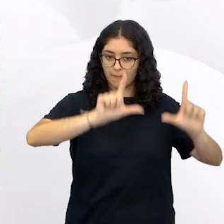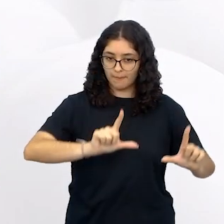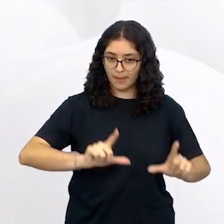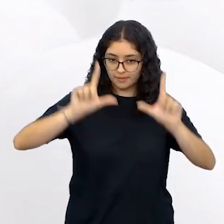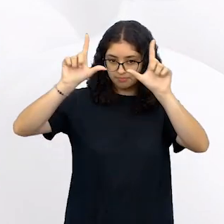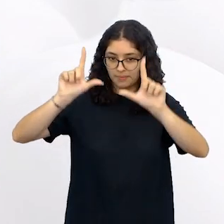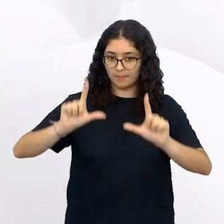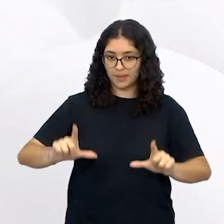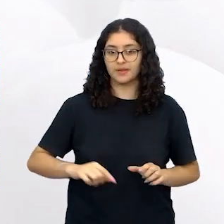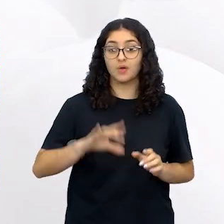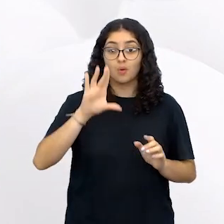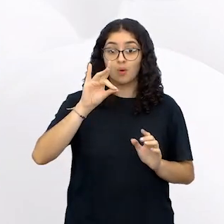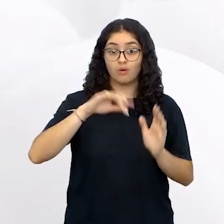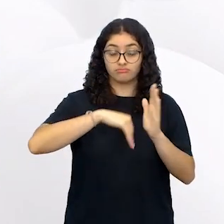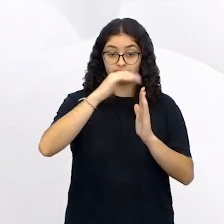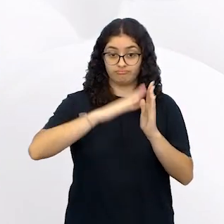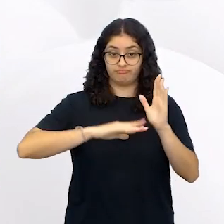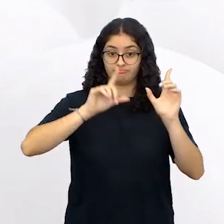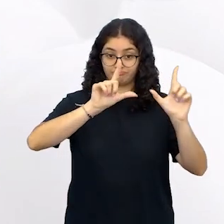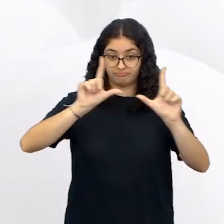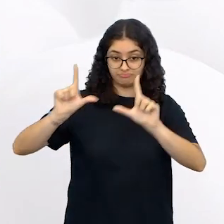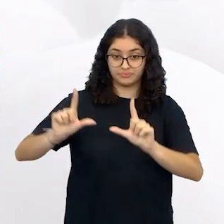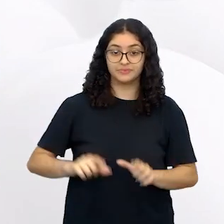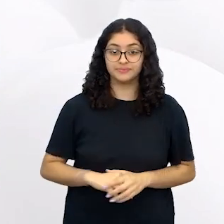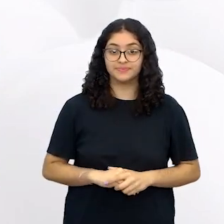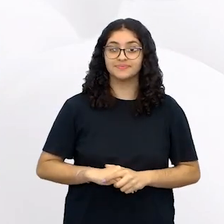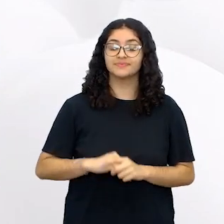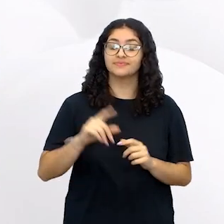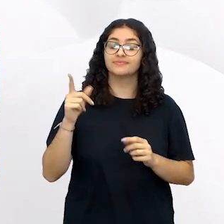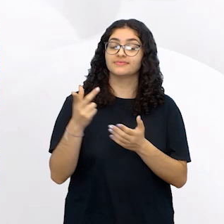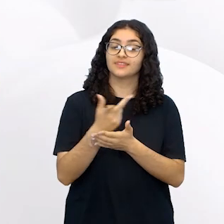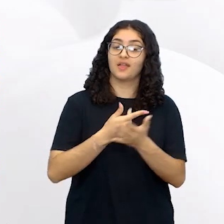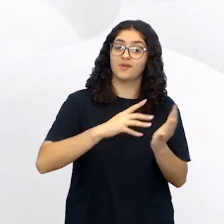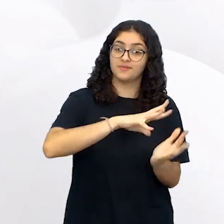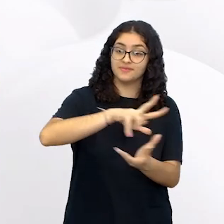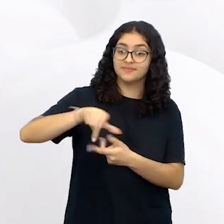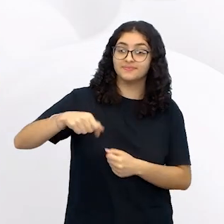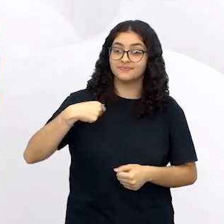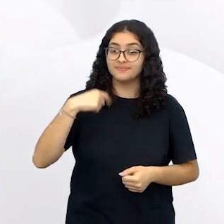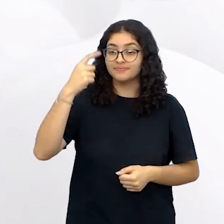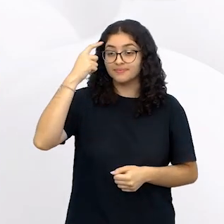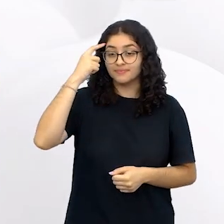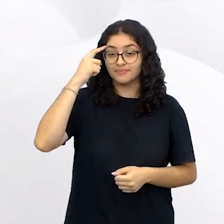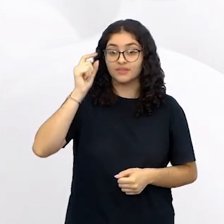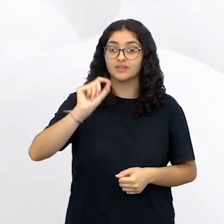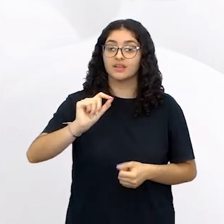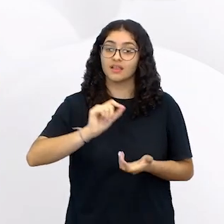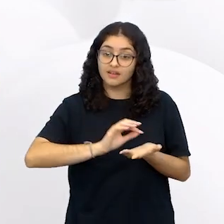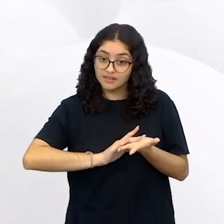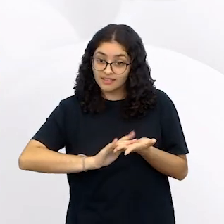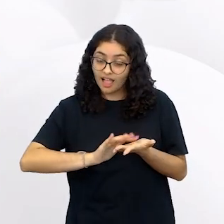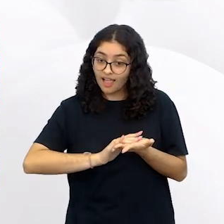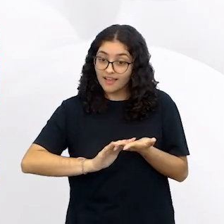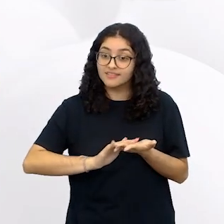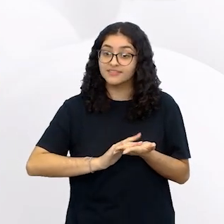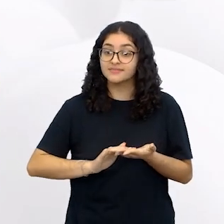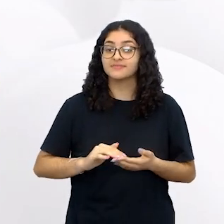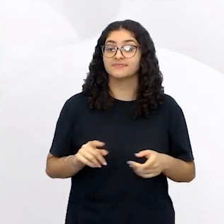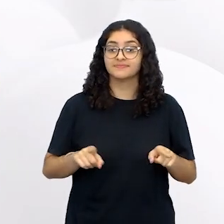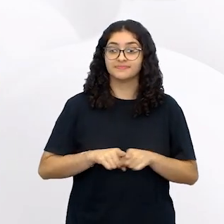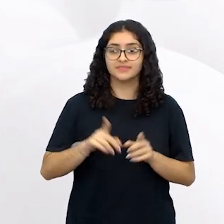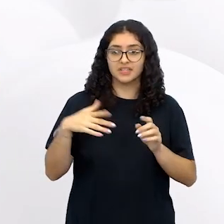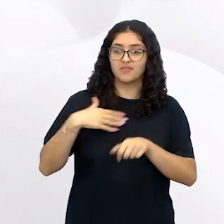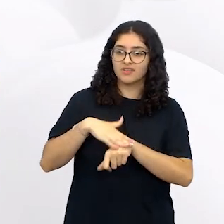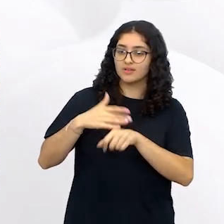também, na parte do desenho universal, eu pensei na parte tátil, Tânia. Eu estava conversando com a